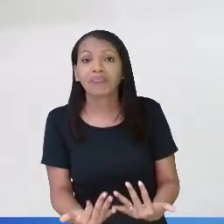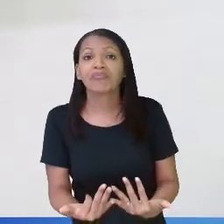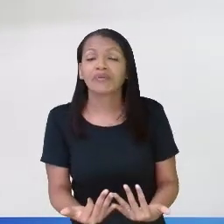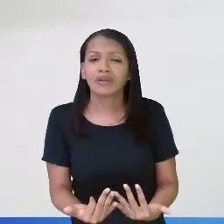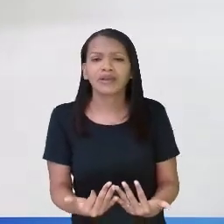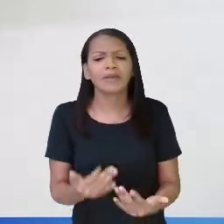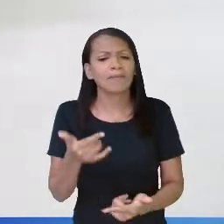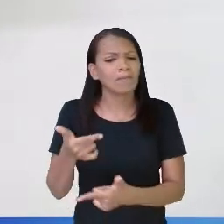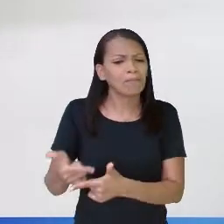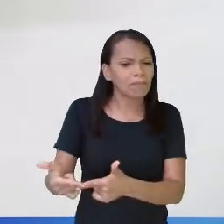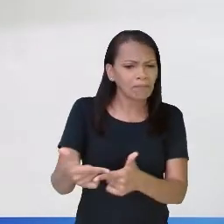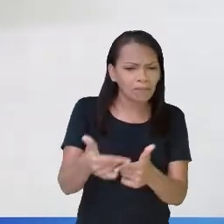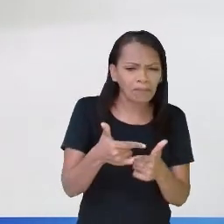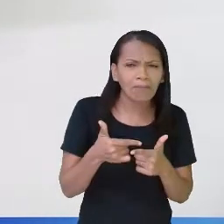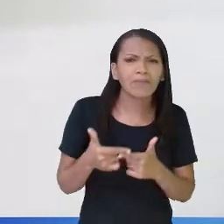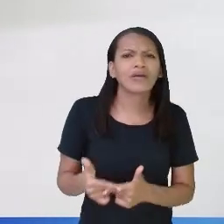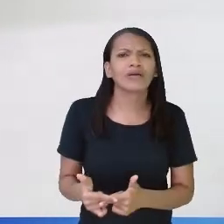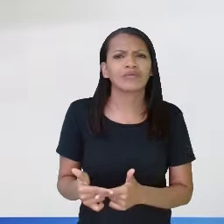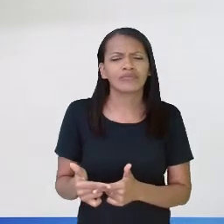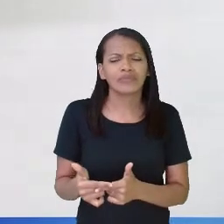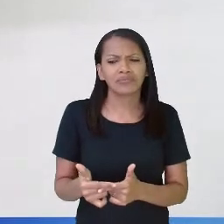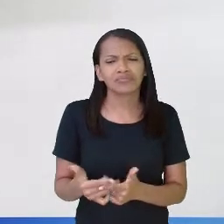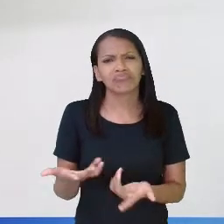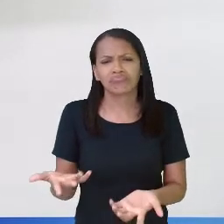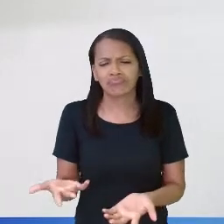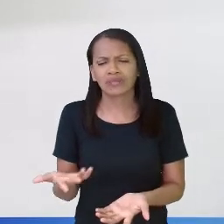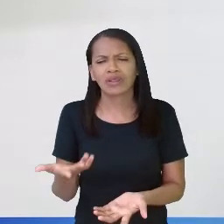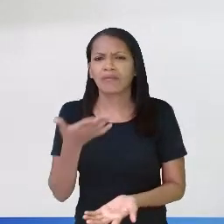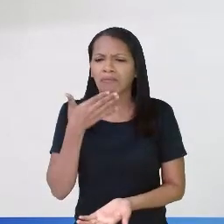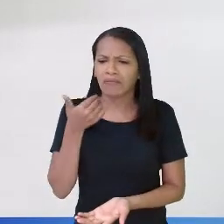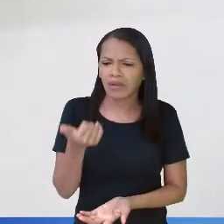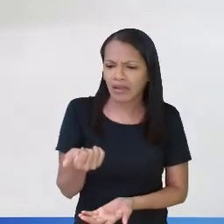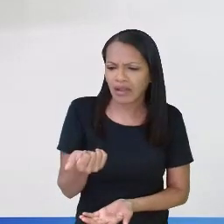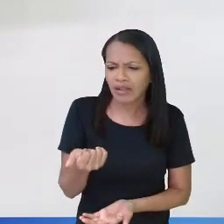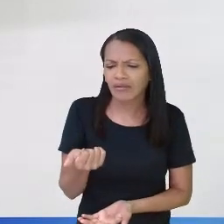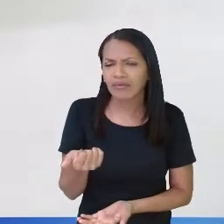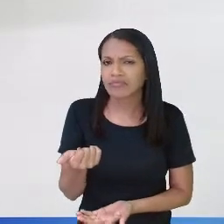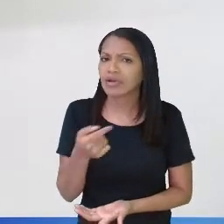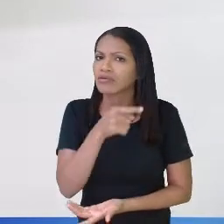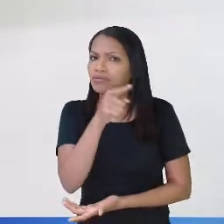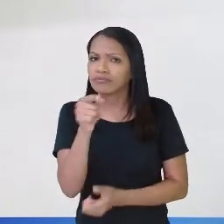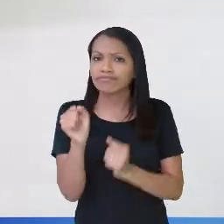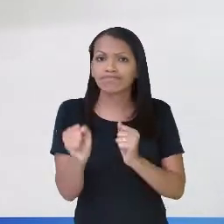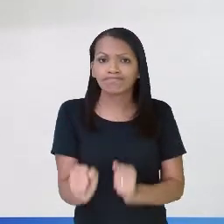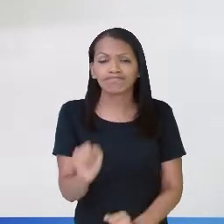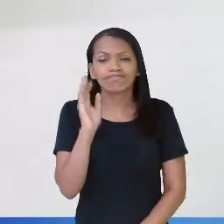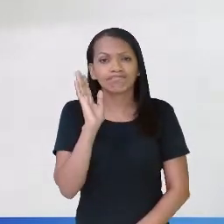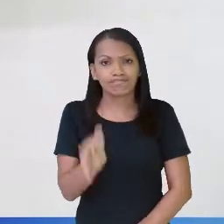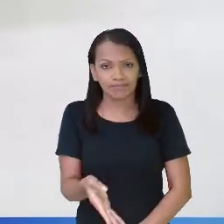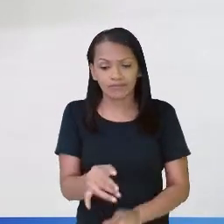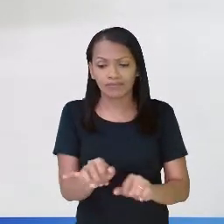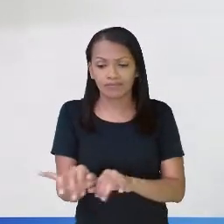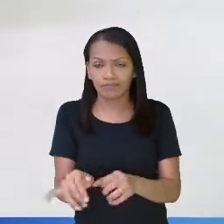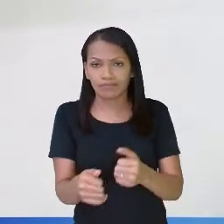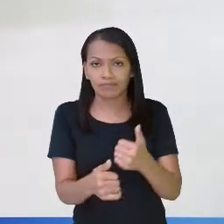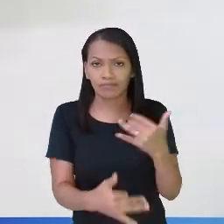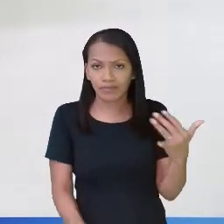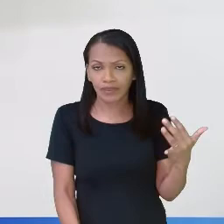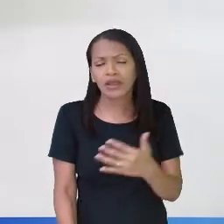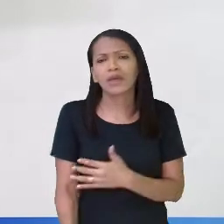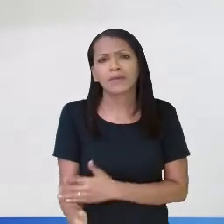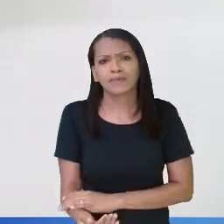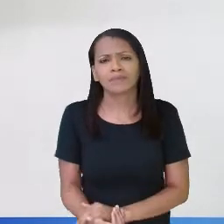fala de algum problema, se ela cita alguma coisa que precisa melhorar. Eu vou ler e você já pode escrever no chat, joia?